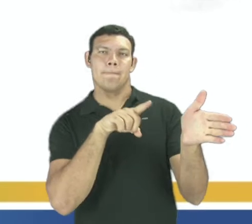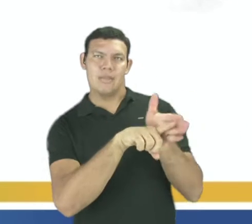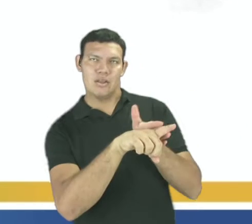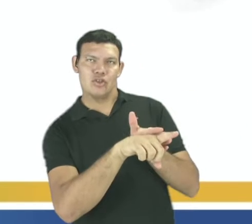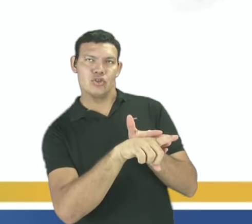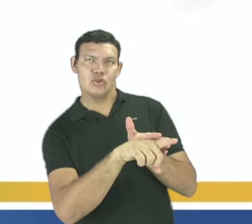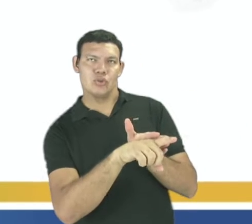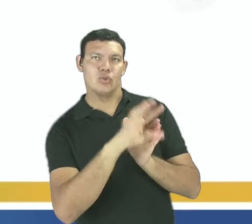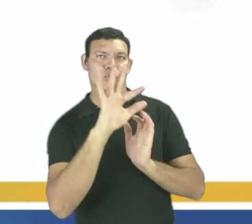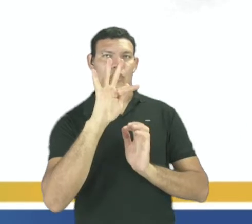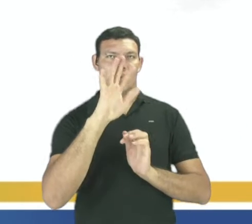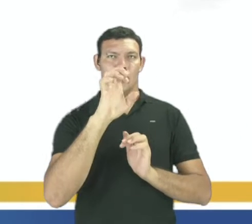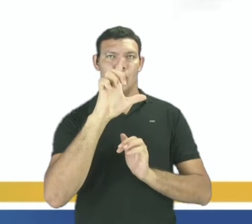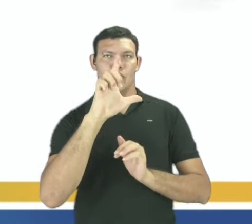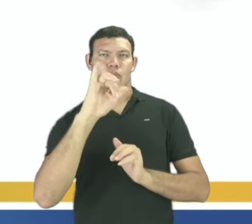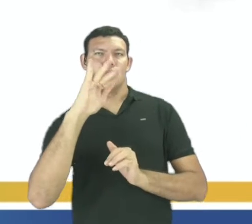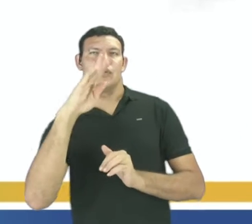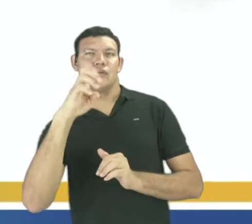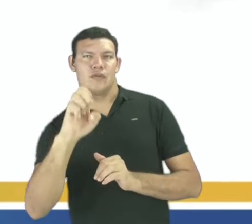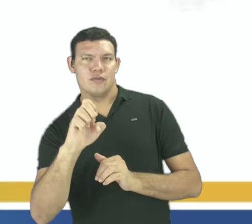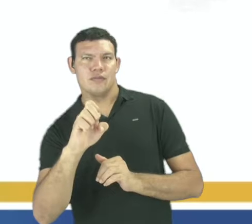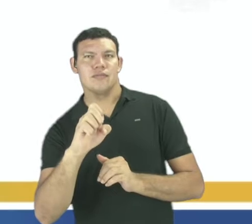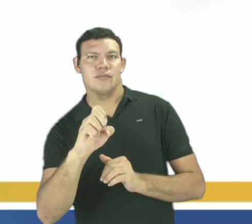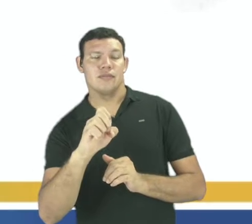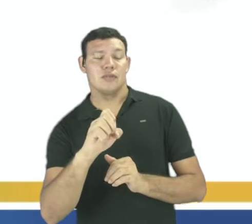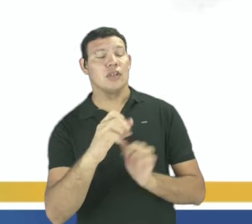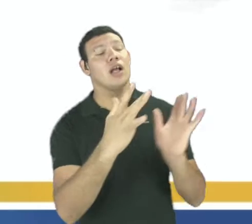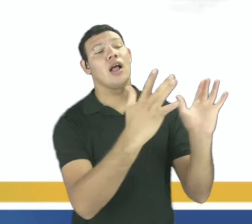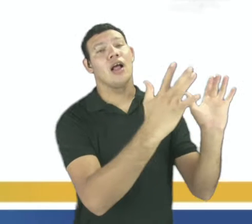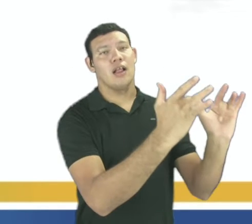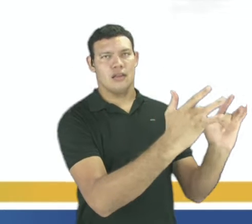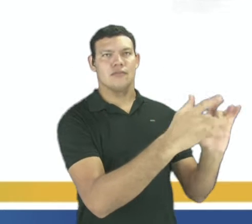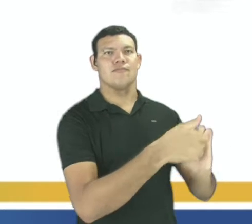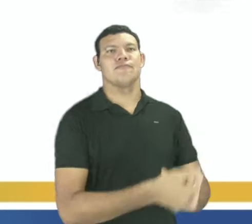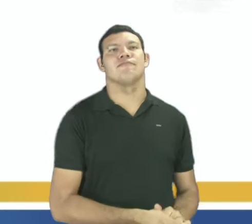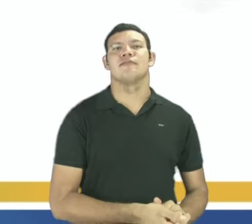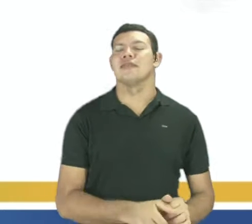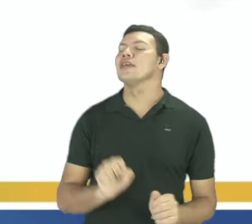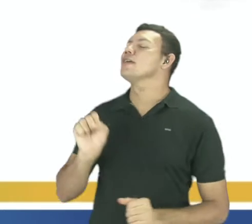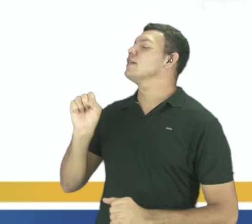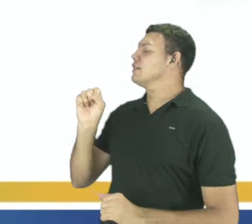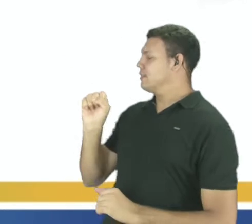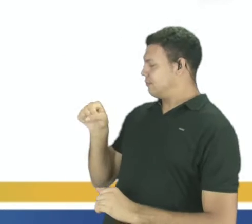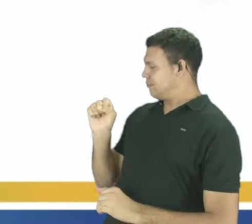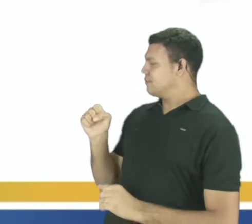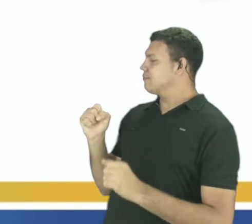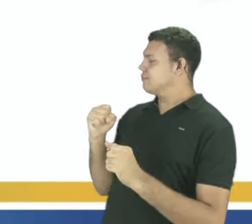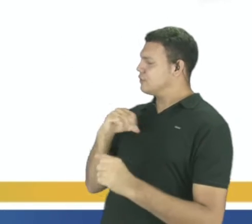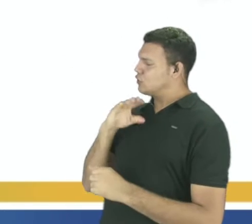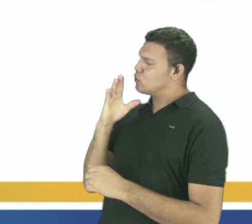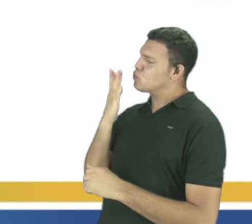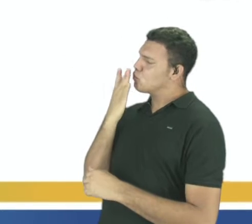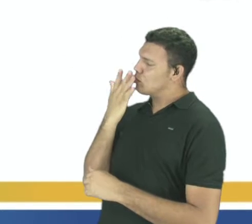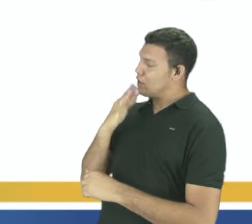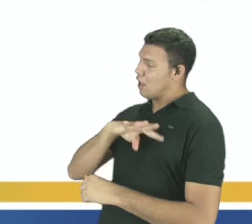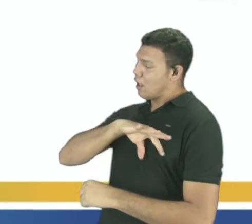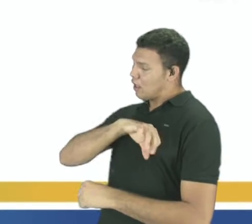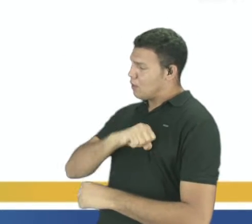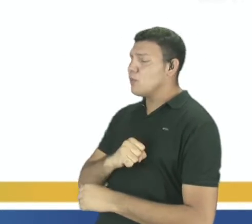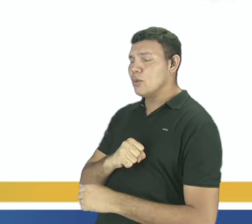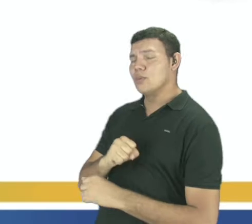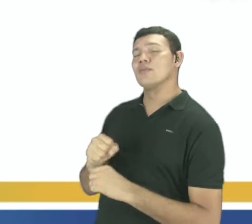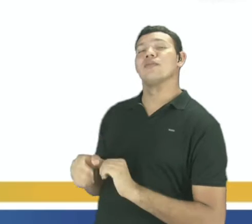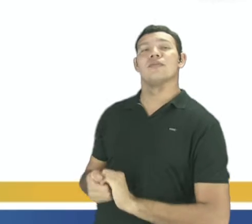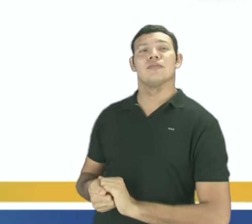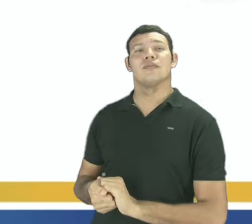ser às 4 horas da tarde, disse animada a Lorena. Agora, se nós retirarmos as locuções